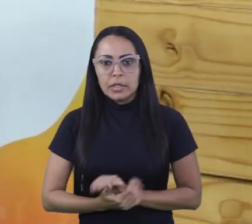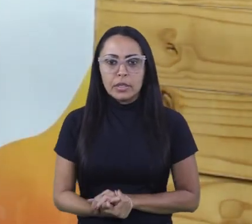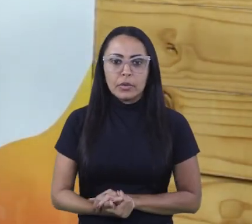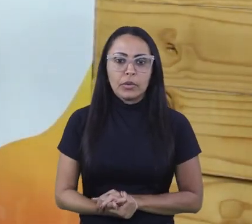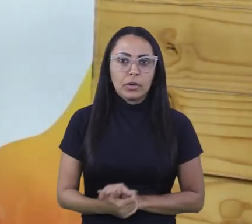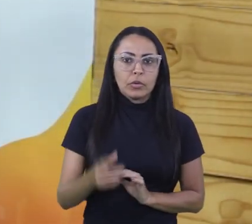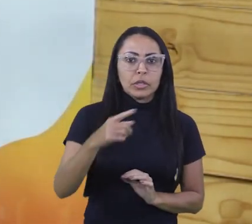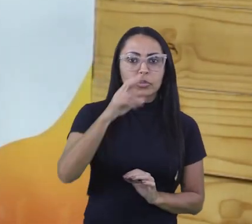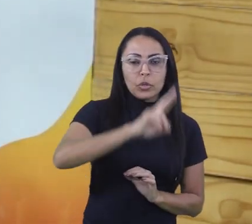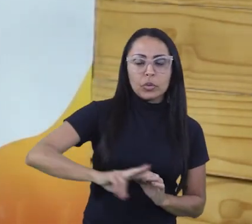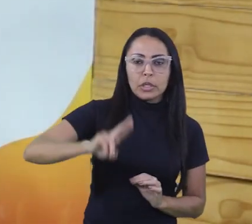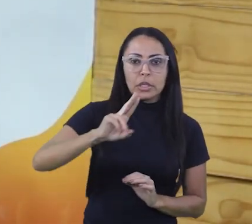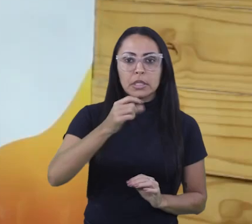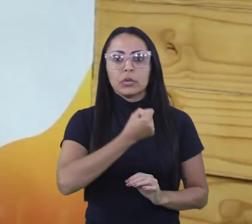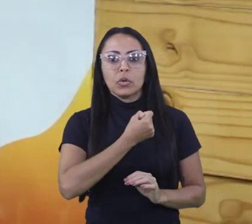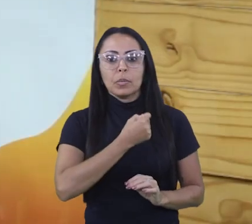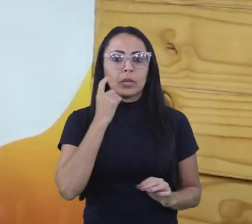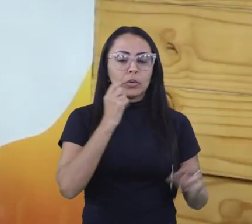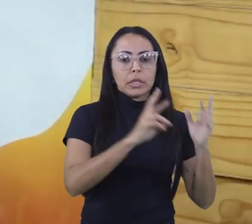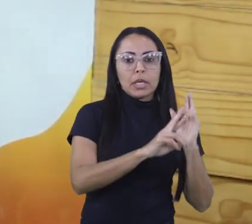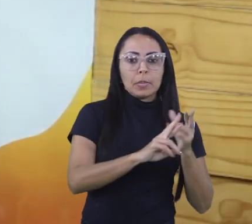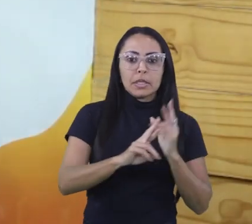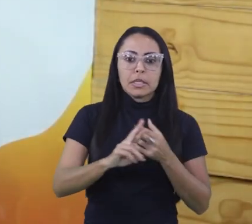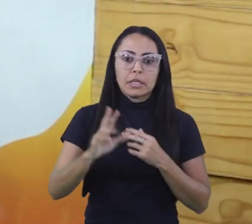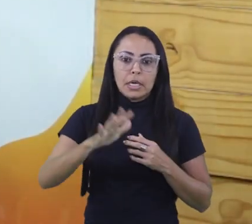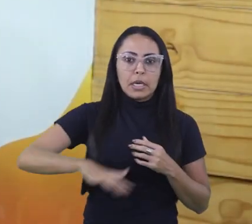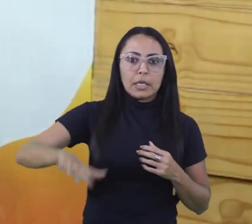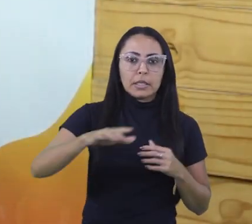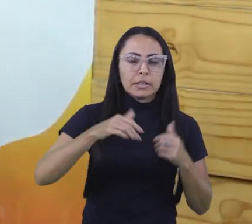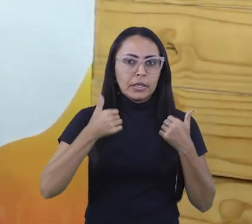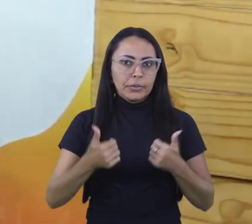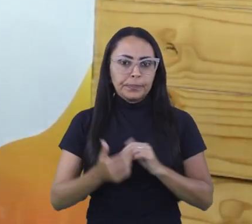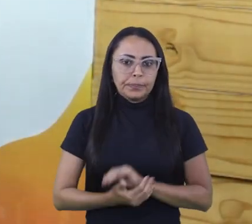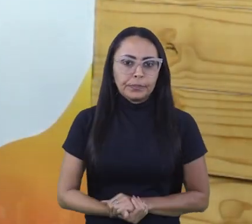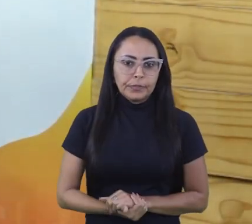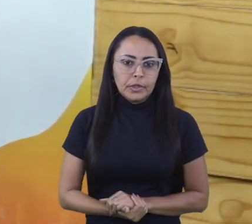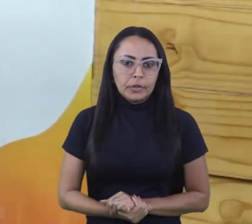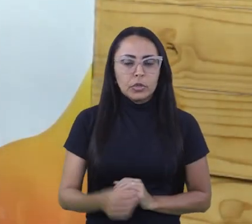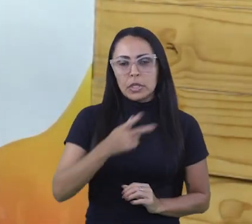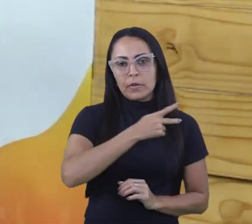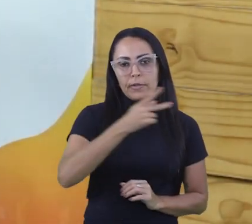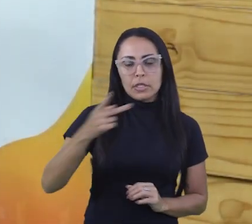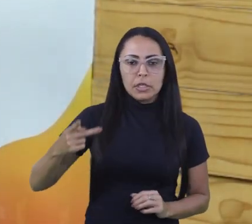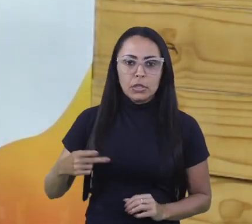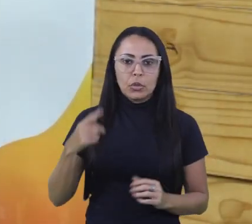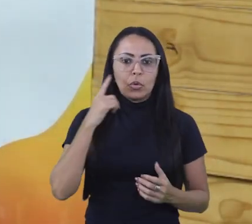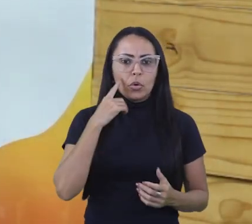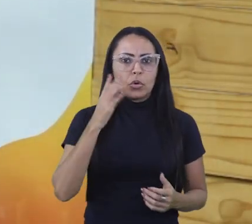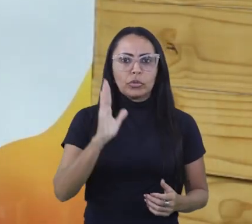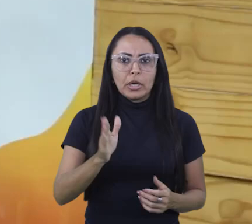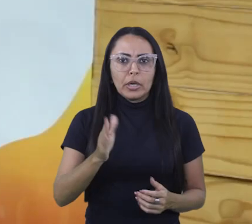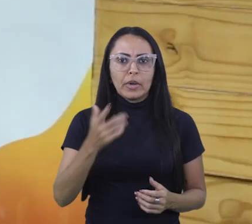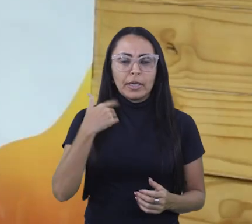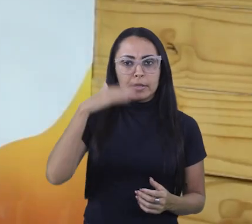gente utiliza números que representam áreas do conhecimento, tá certo? Se você revisitou já o e-book, vai